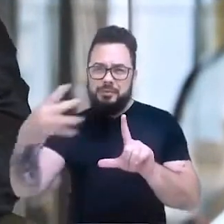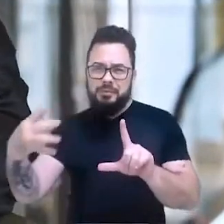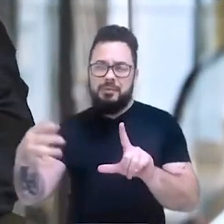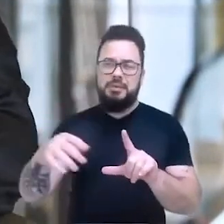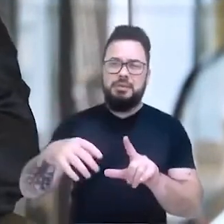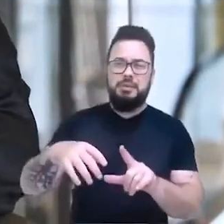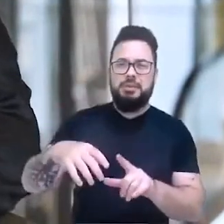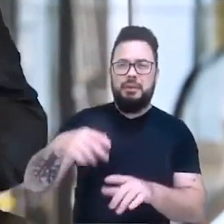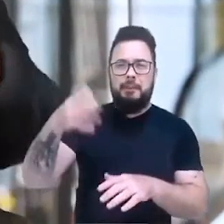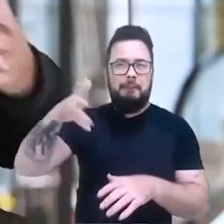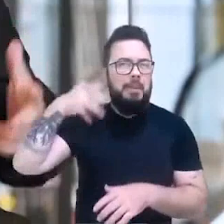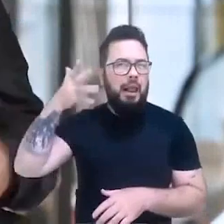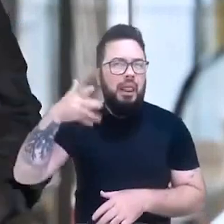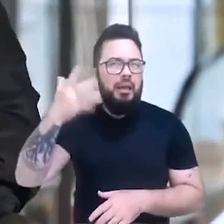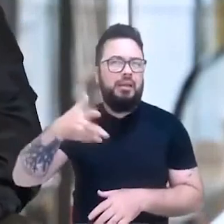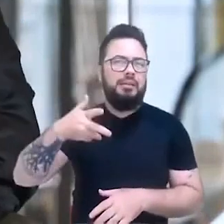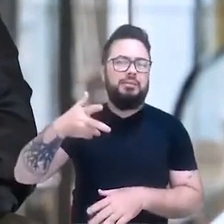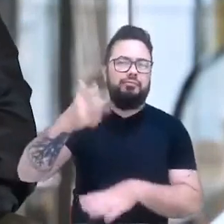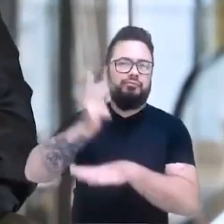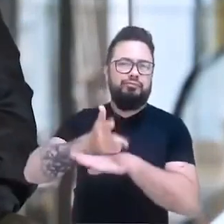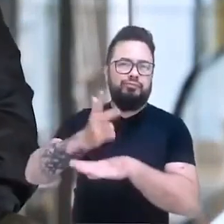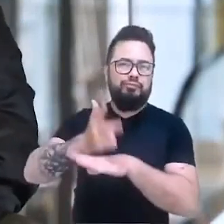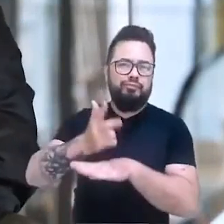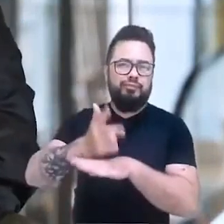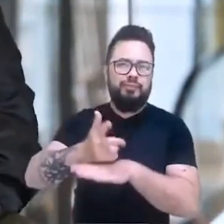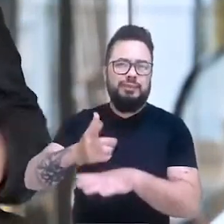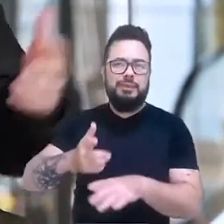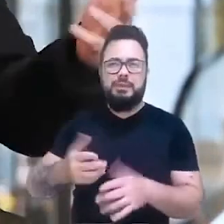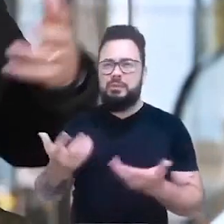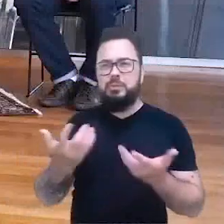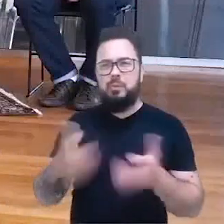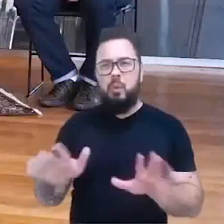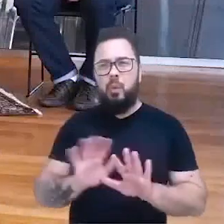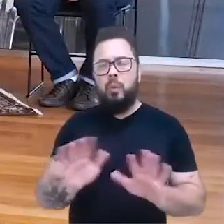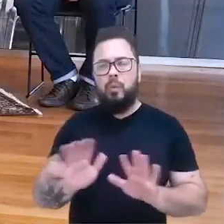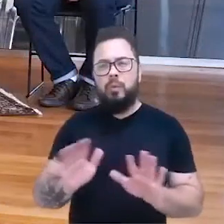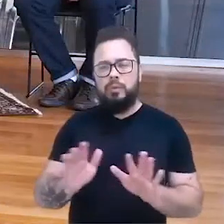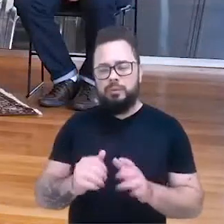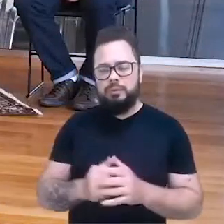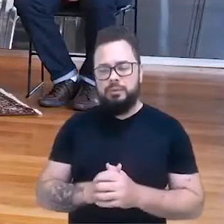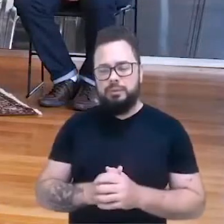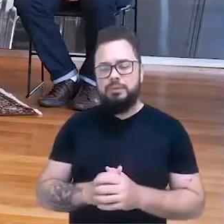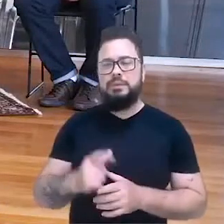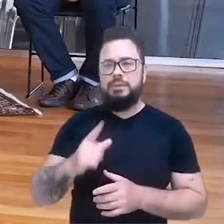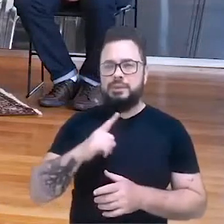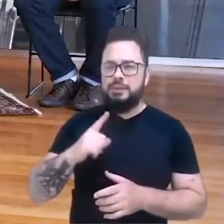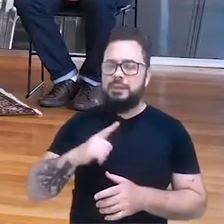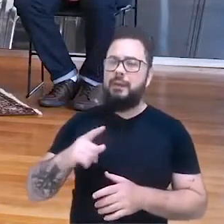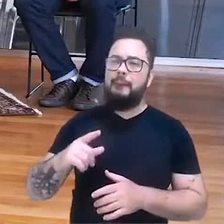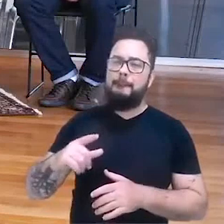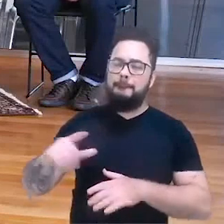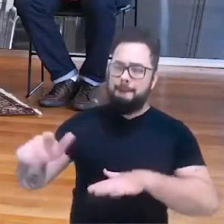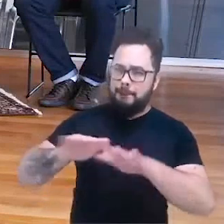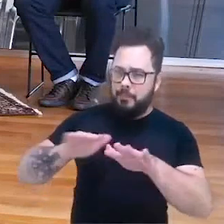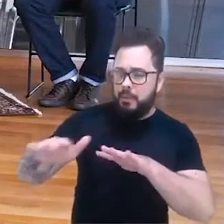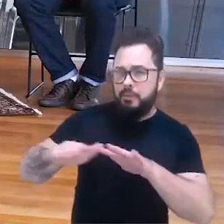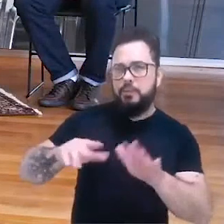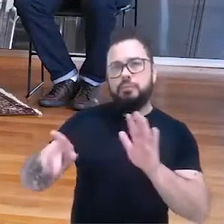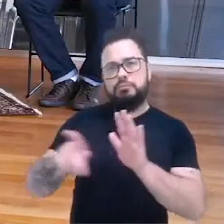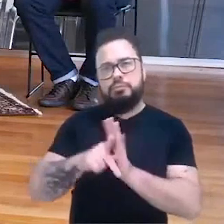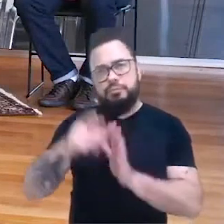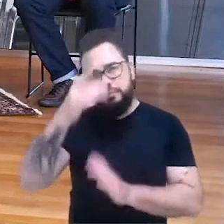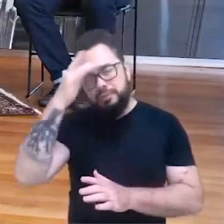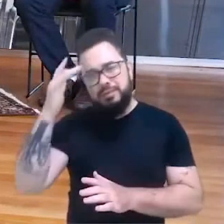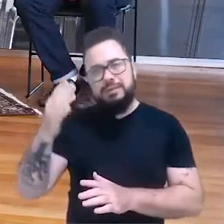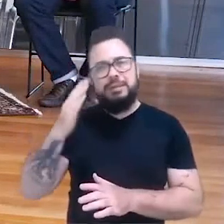das filmagens, de você dar palestra por filmagem e tal. Tanto que eu falei aqui, eu tô pelo Estéticas aqui, que é um movimento que tem hombridade, é uma coisa